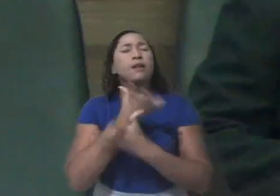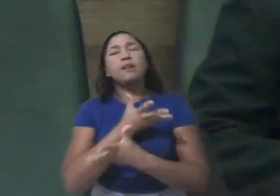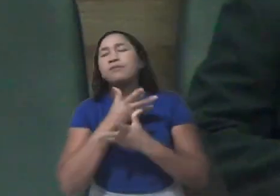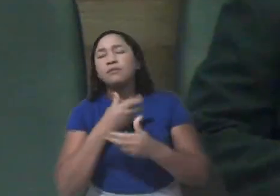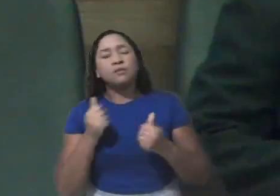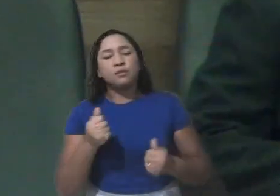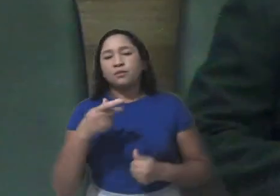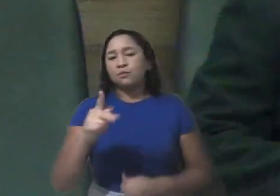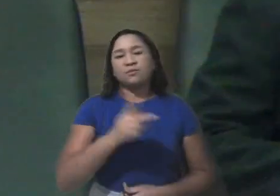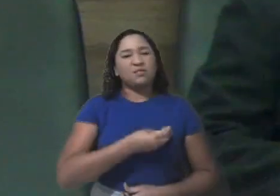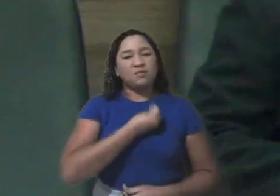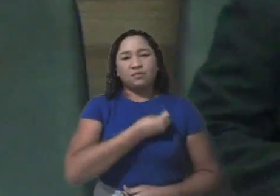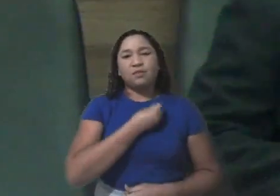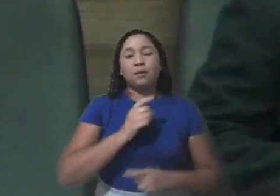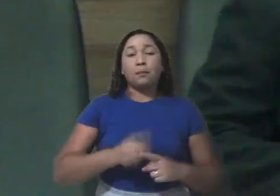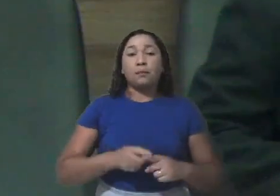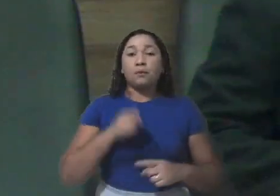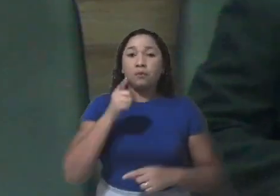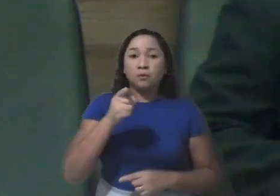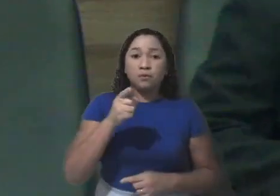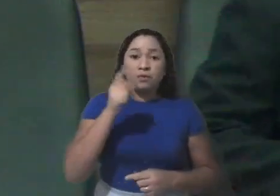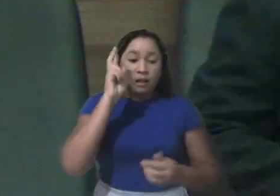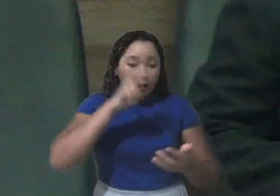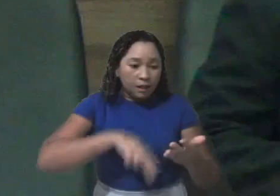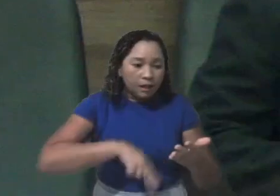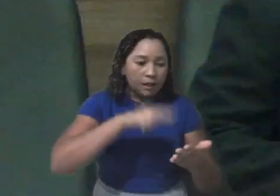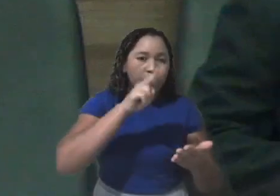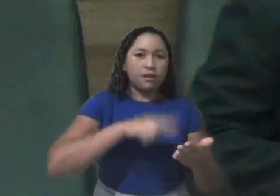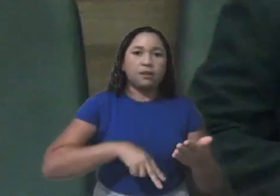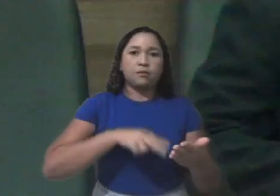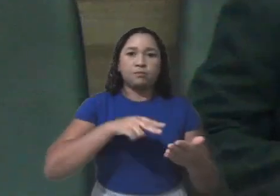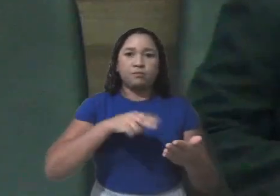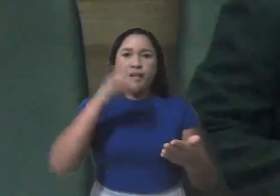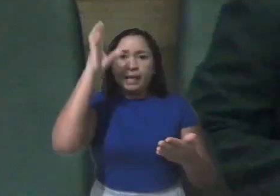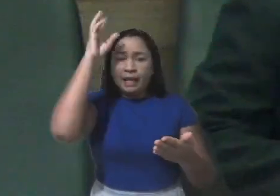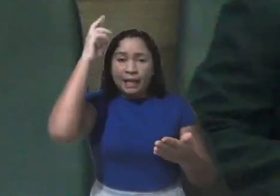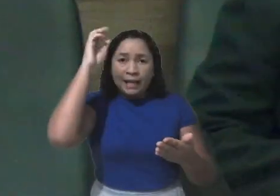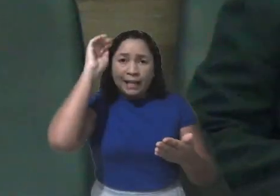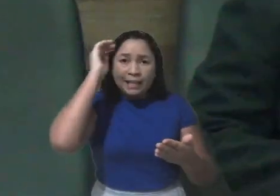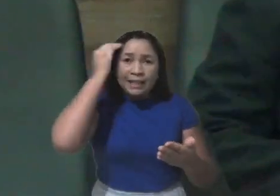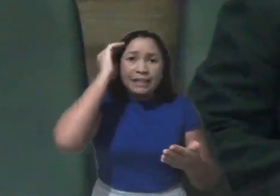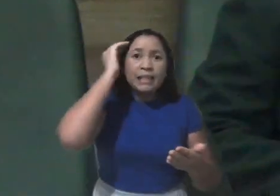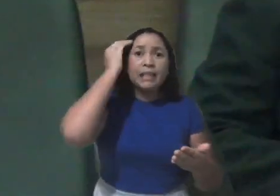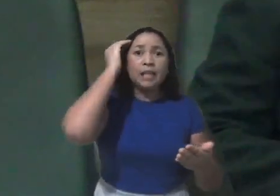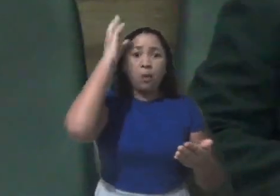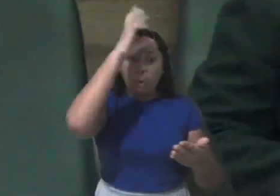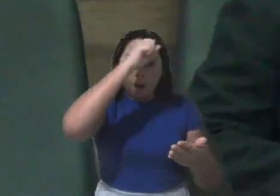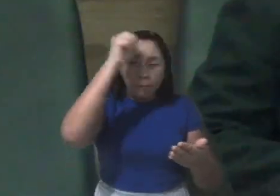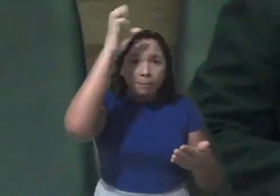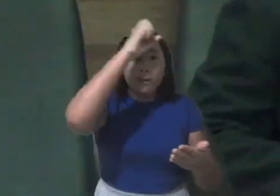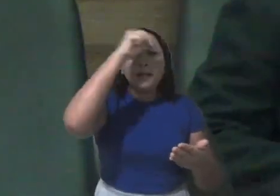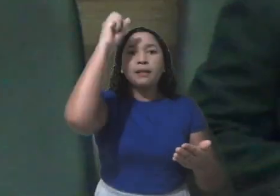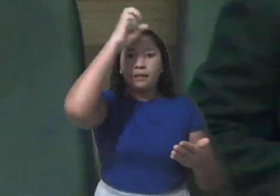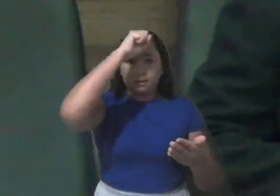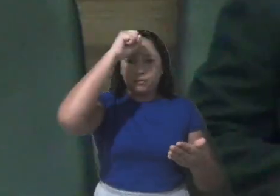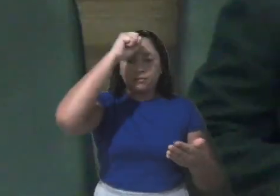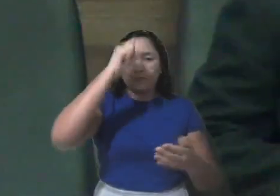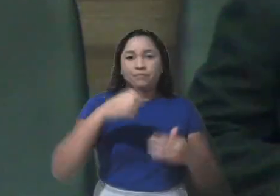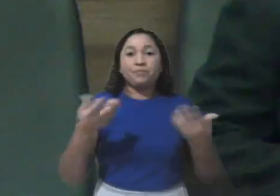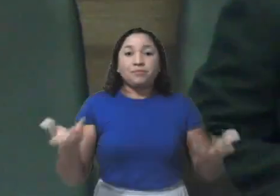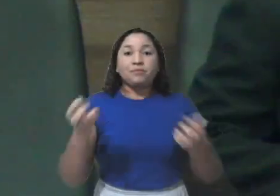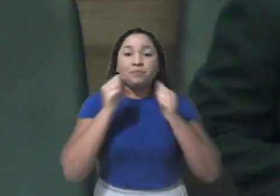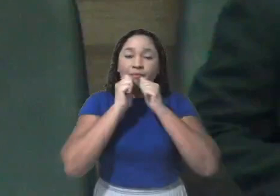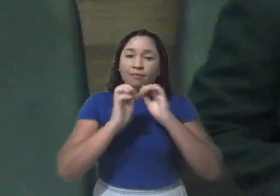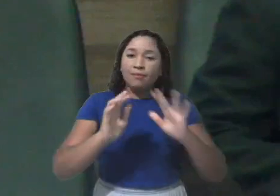você leu, e a palavra ali, a bem-aventurado no grego, macário, quer dizer abençoado, bênção. Então, há uma bênção de Deus para